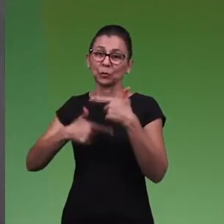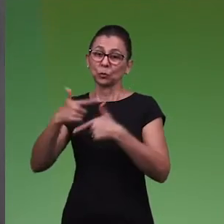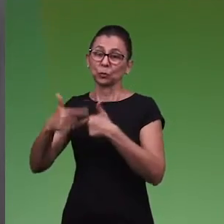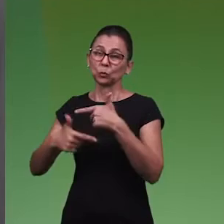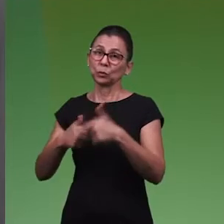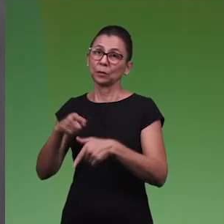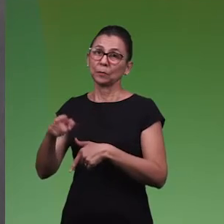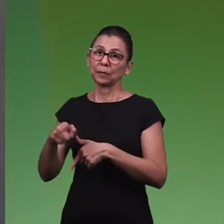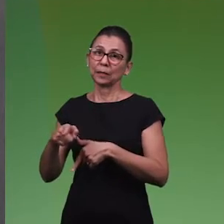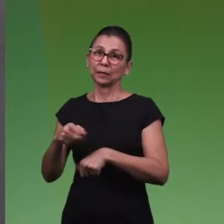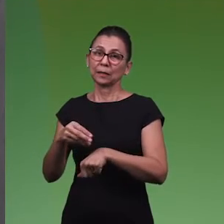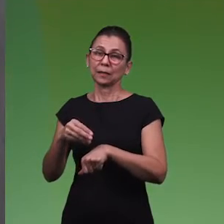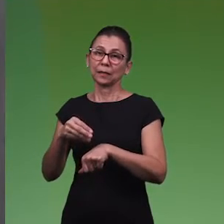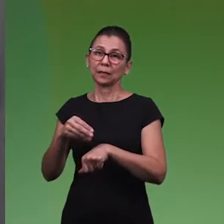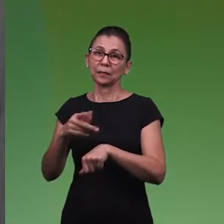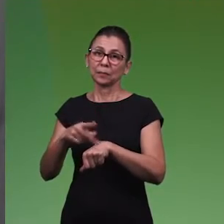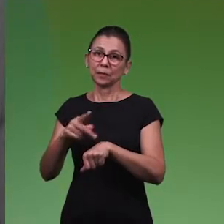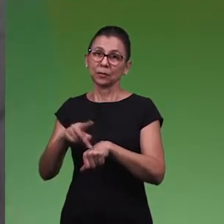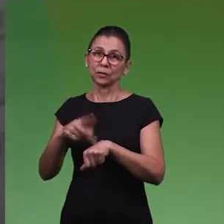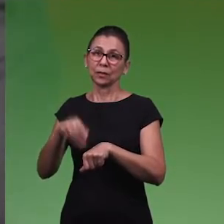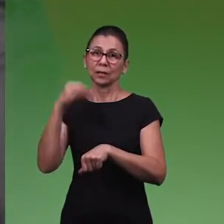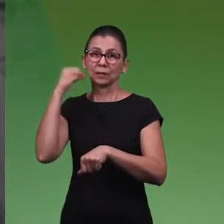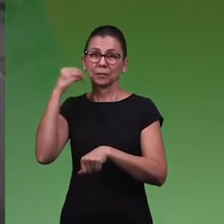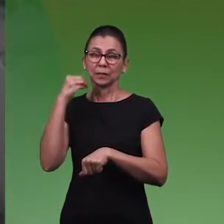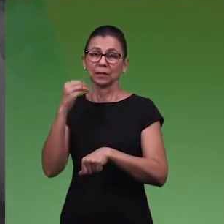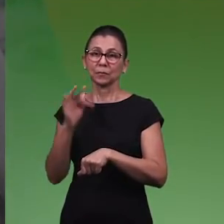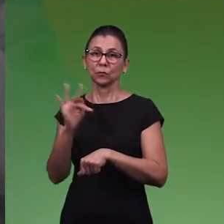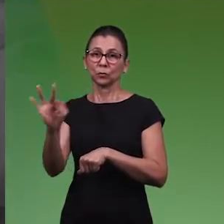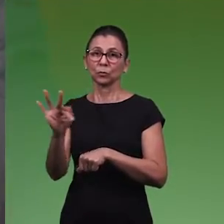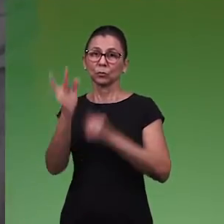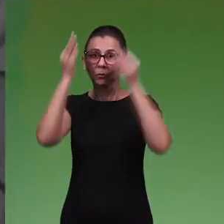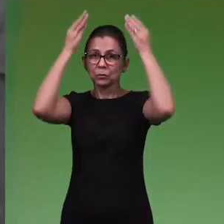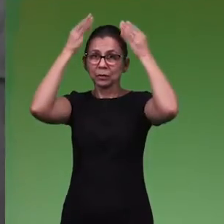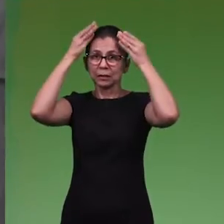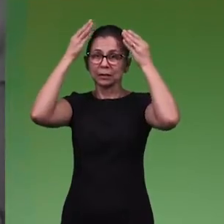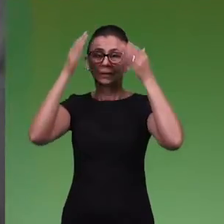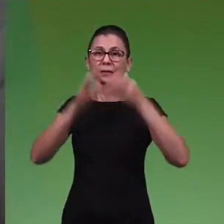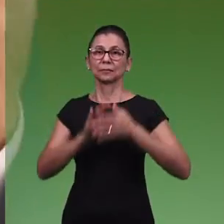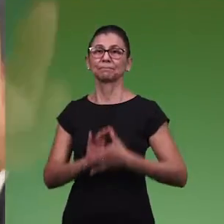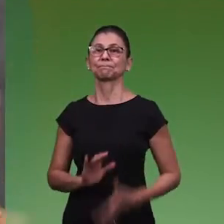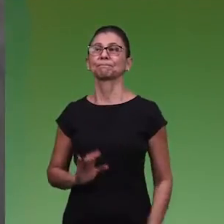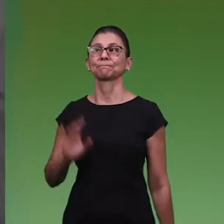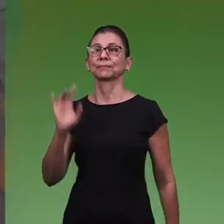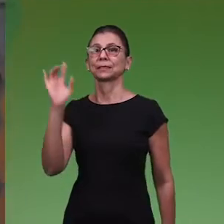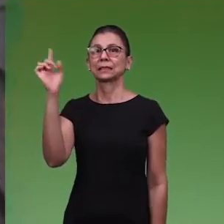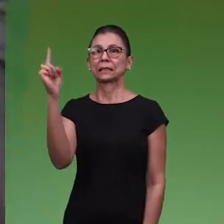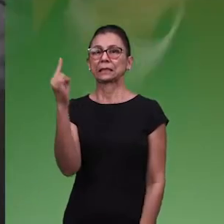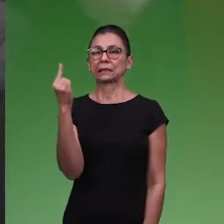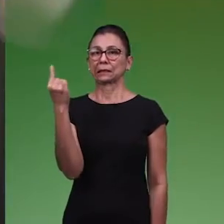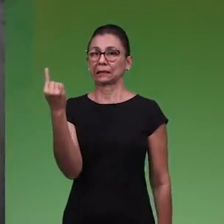rei segundo Deus. Então vamos dizer que Davi enfrentou